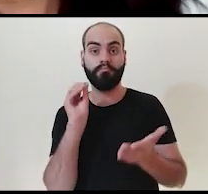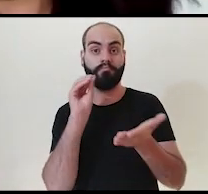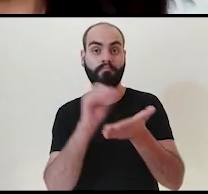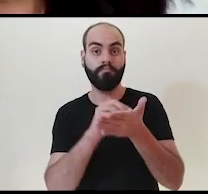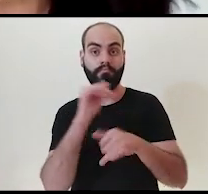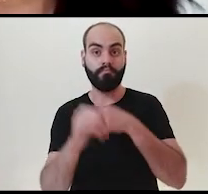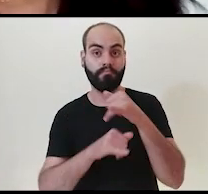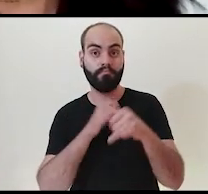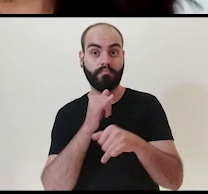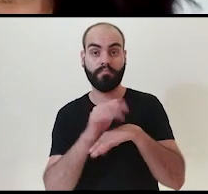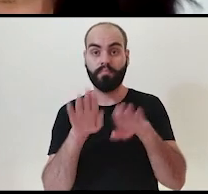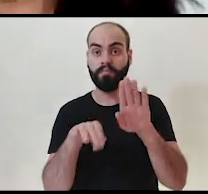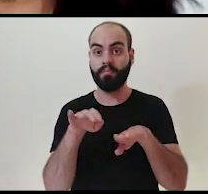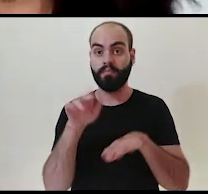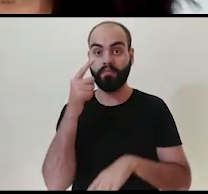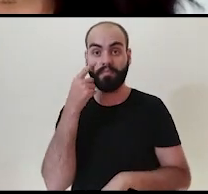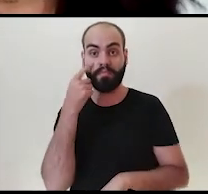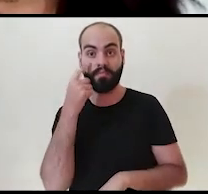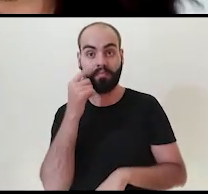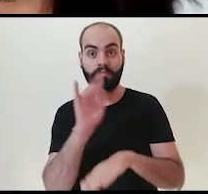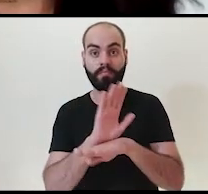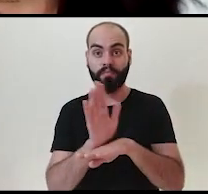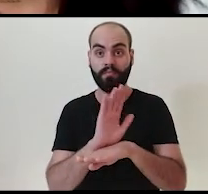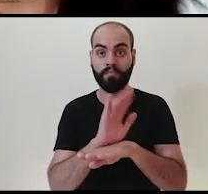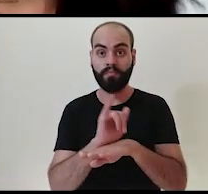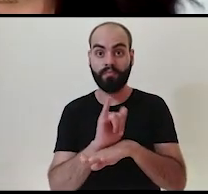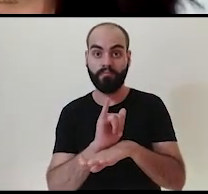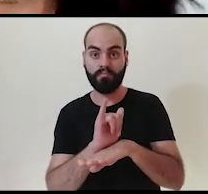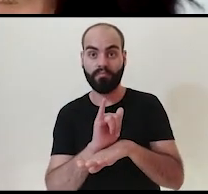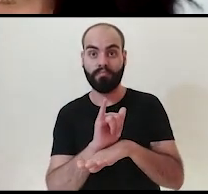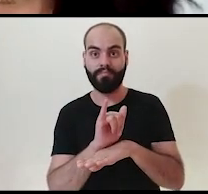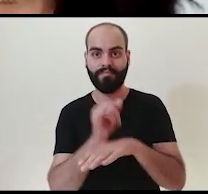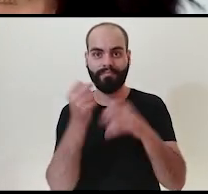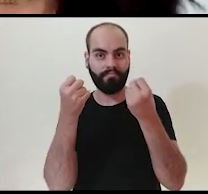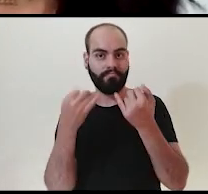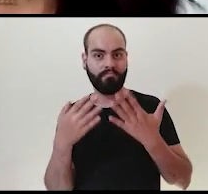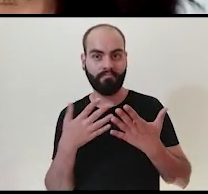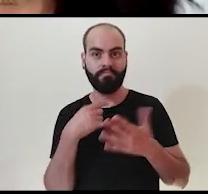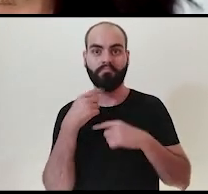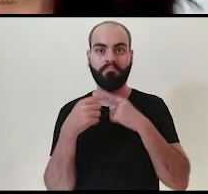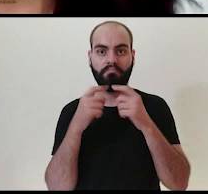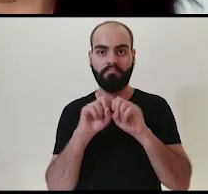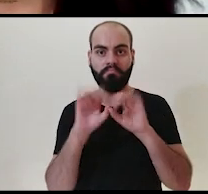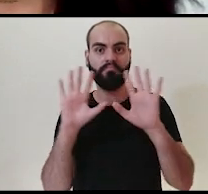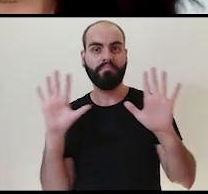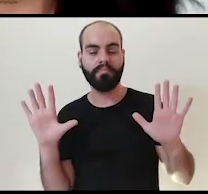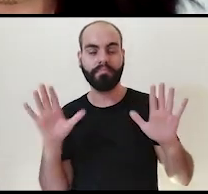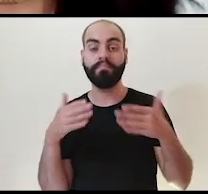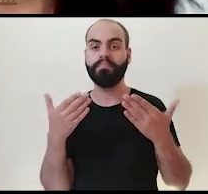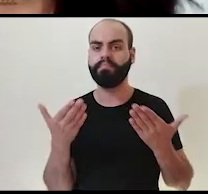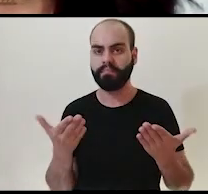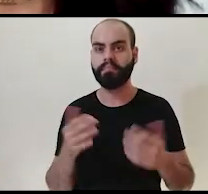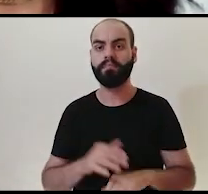e já acha um vídeo no YouTube que vai te responder ali de forma muito clara, né, sobre aquela sua dúvida.